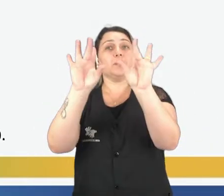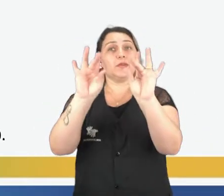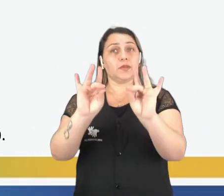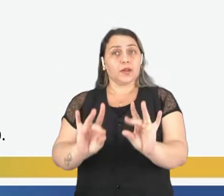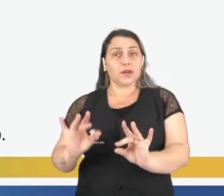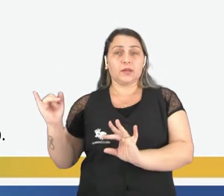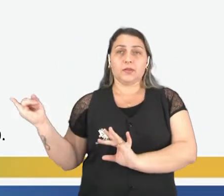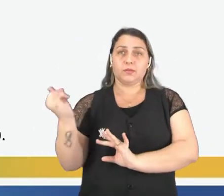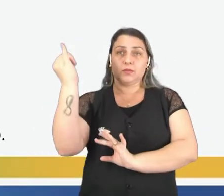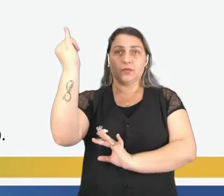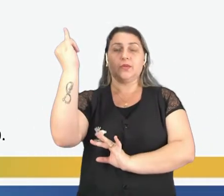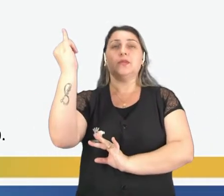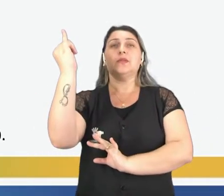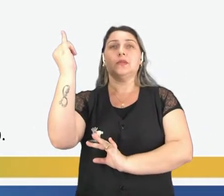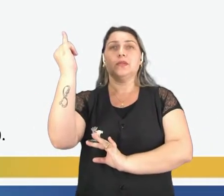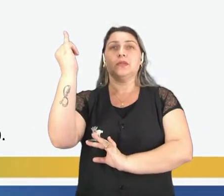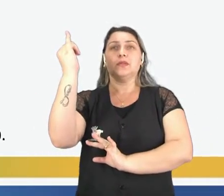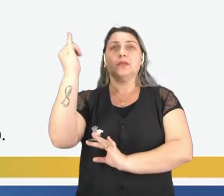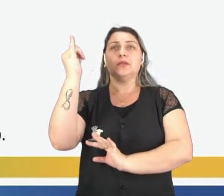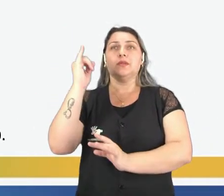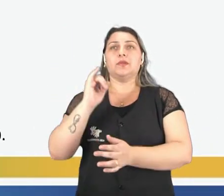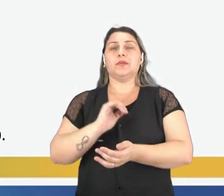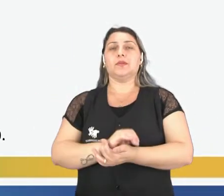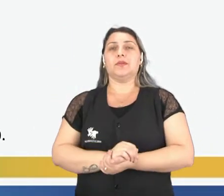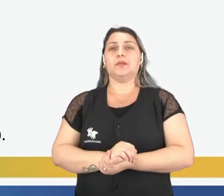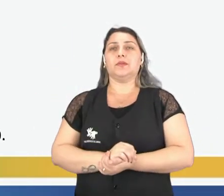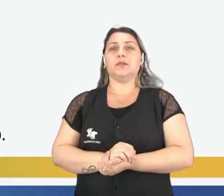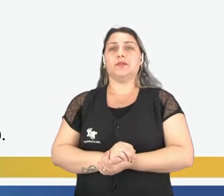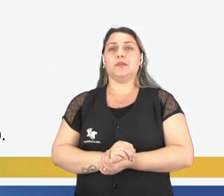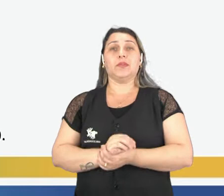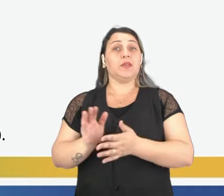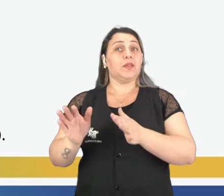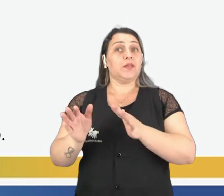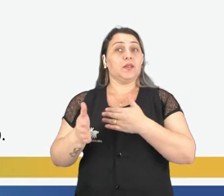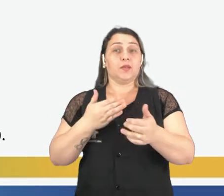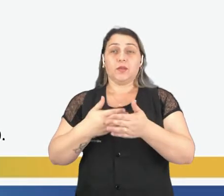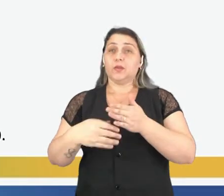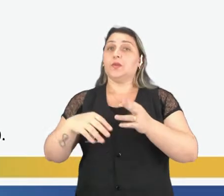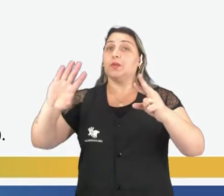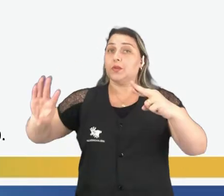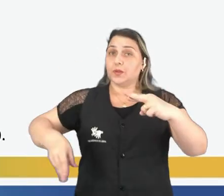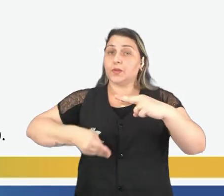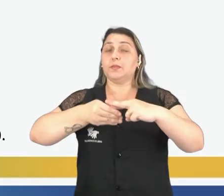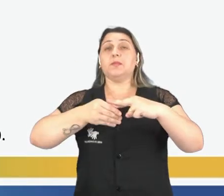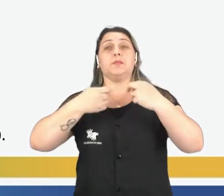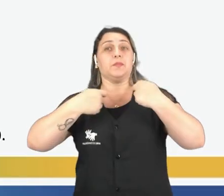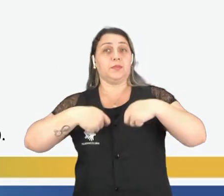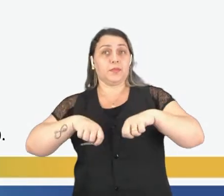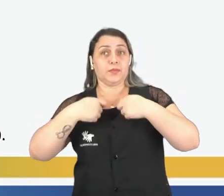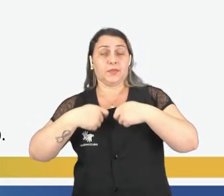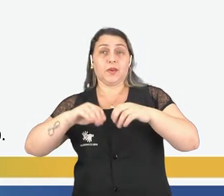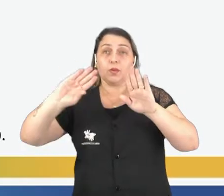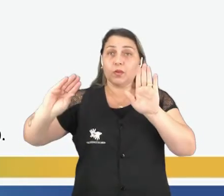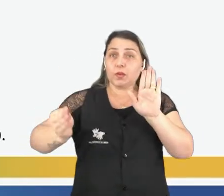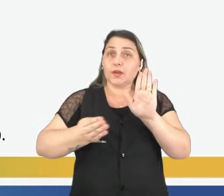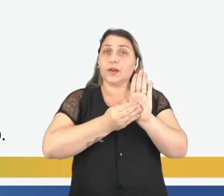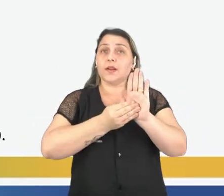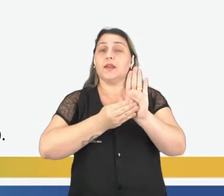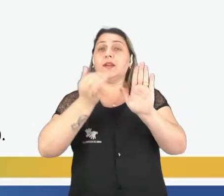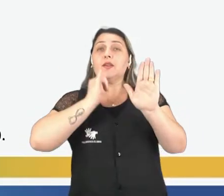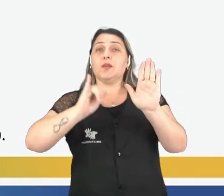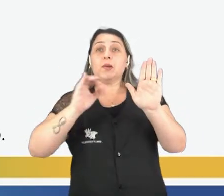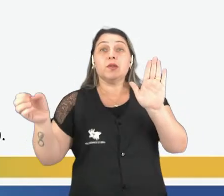muito importante é que em nenhum tipo de resenha deve-se adicionar